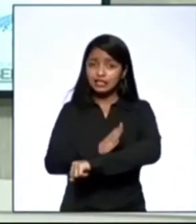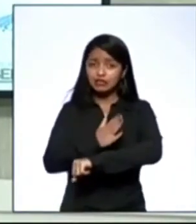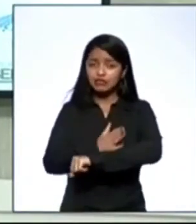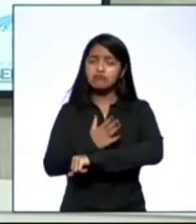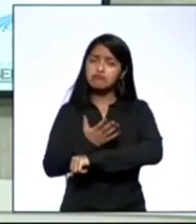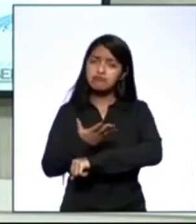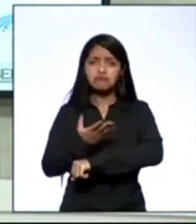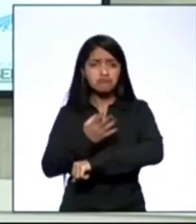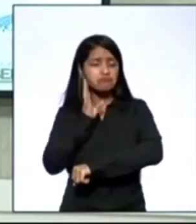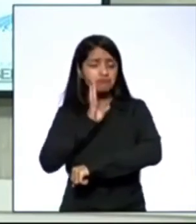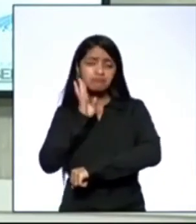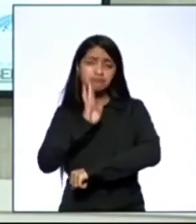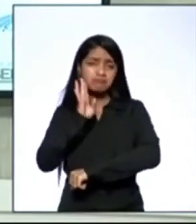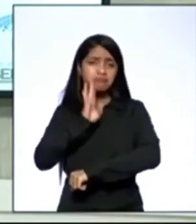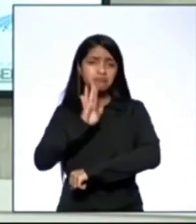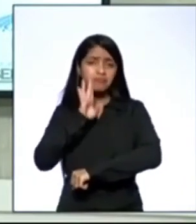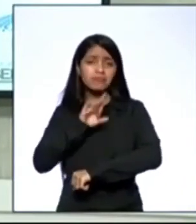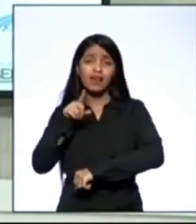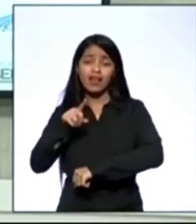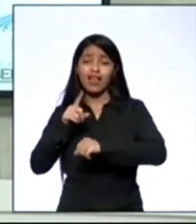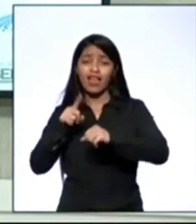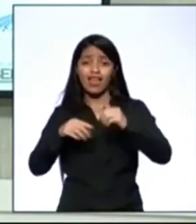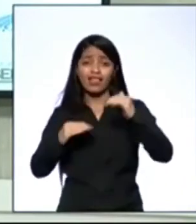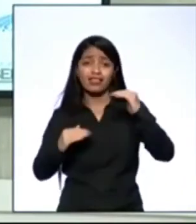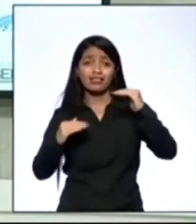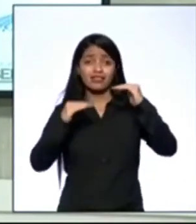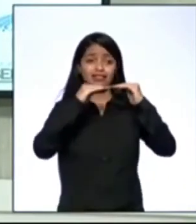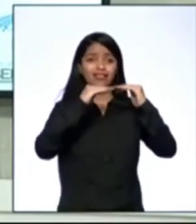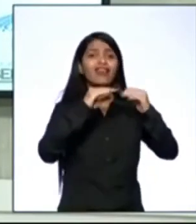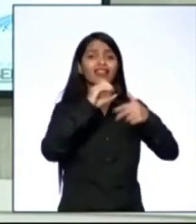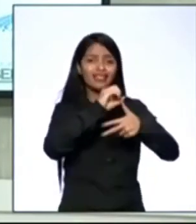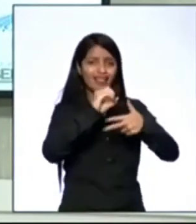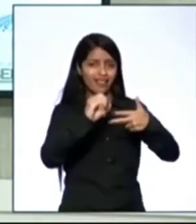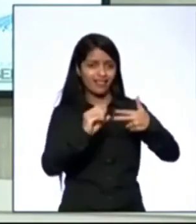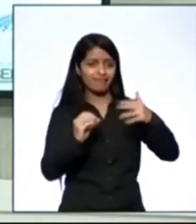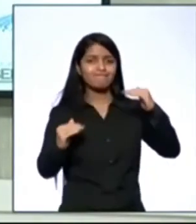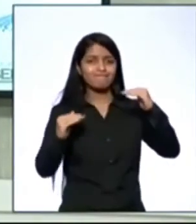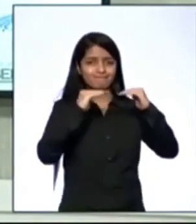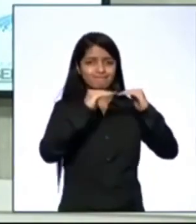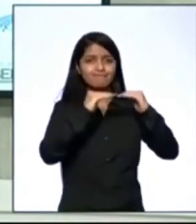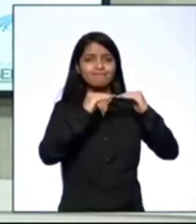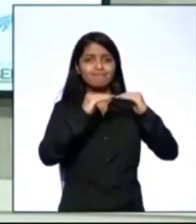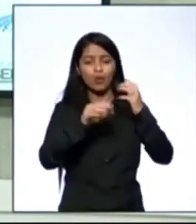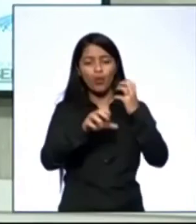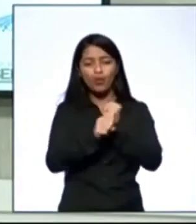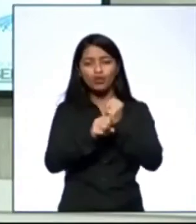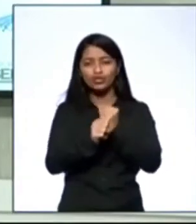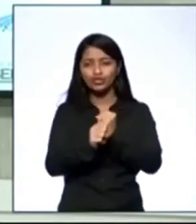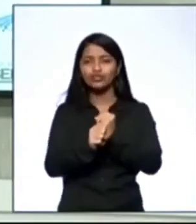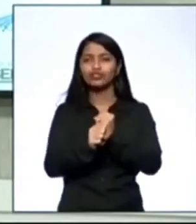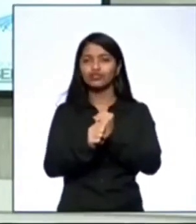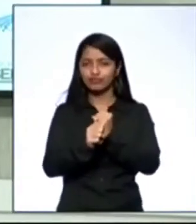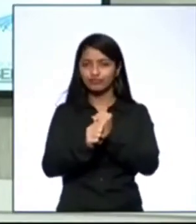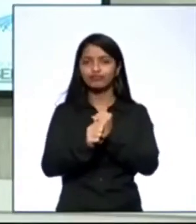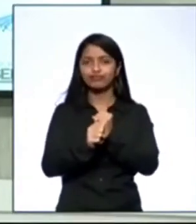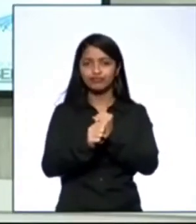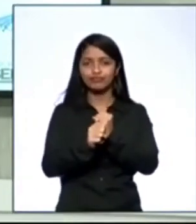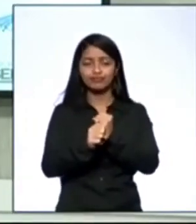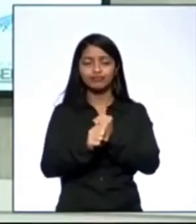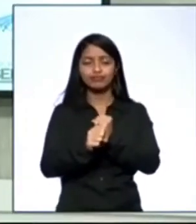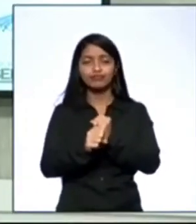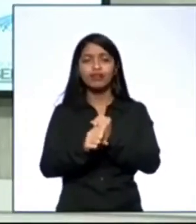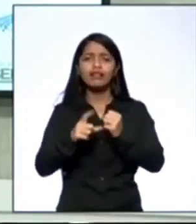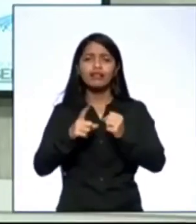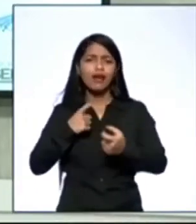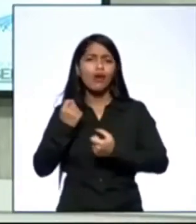bacana no nível que o Enem tem posto atualmente, os exercícios de continha, né? Tem exercícios conceituais,